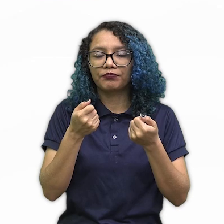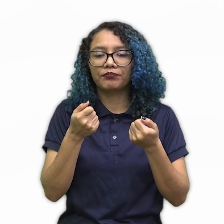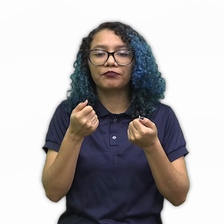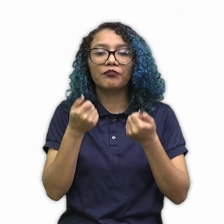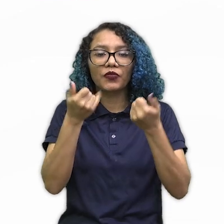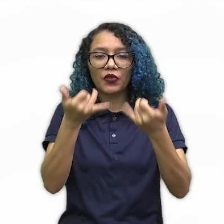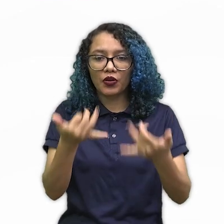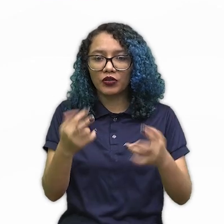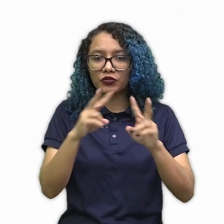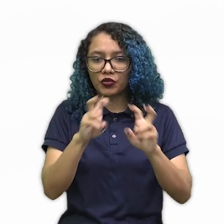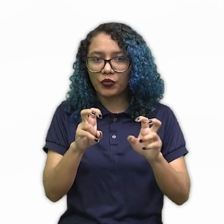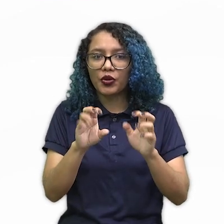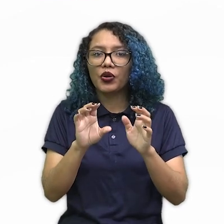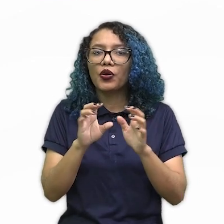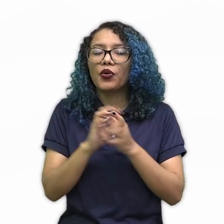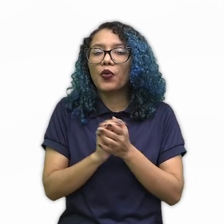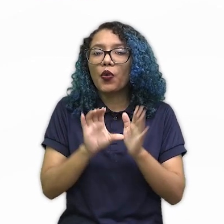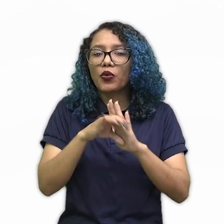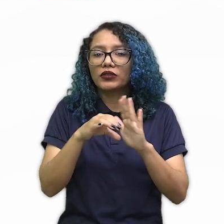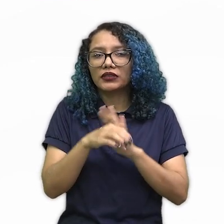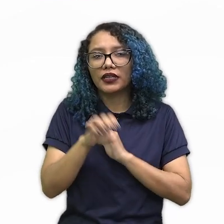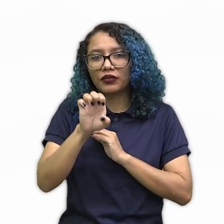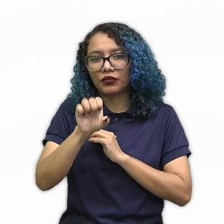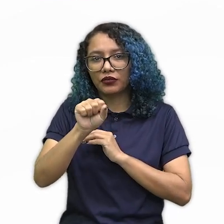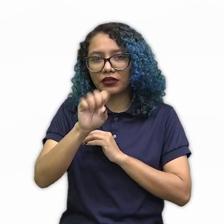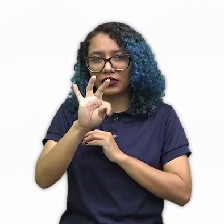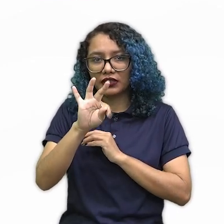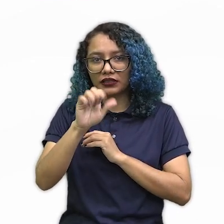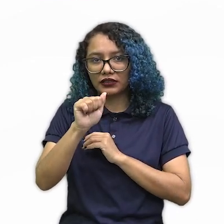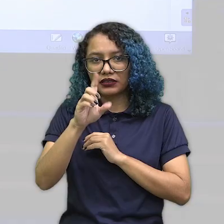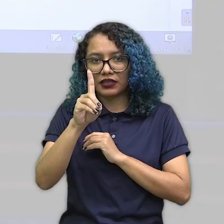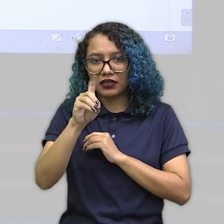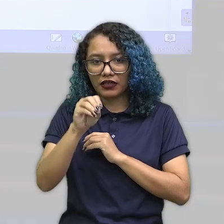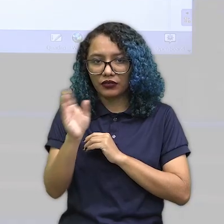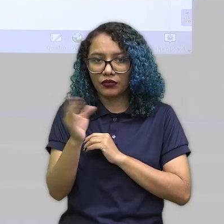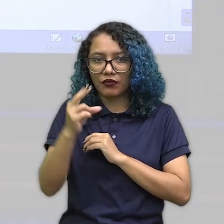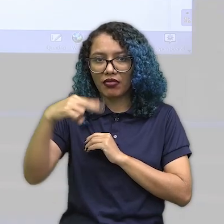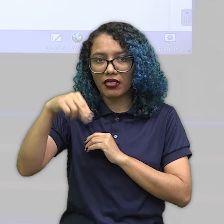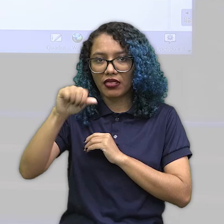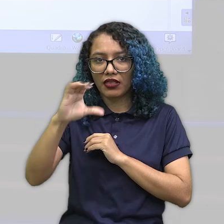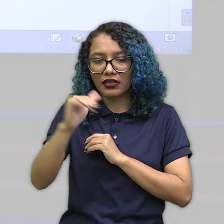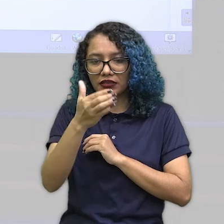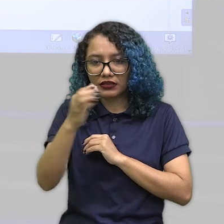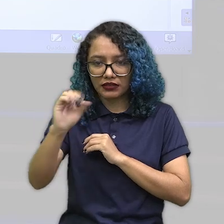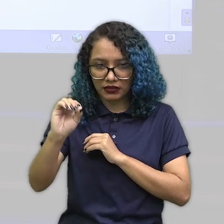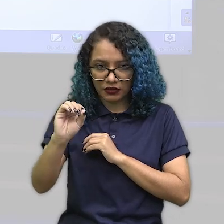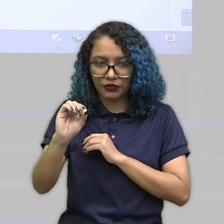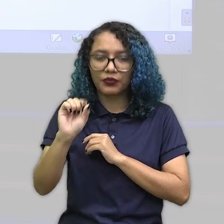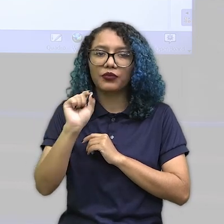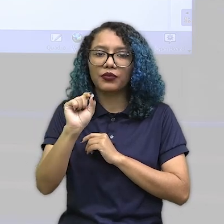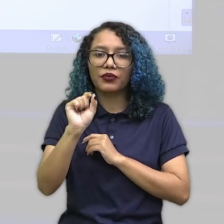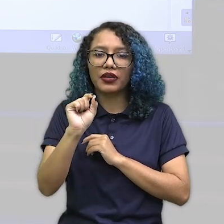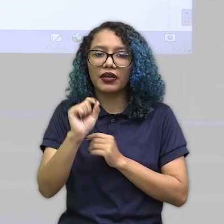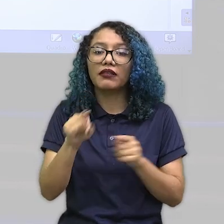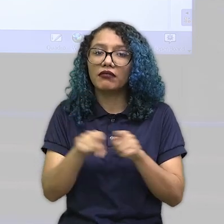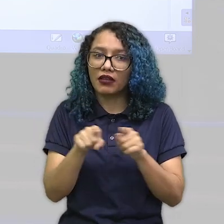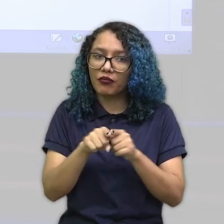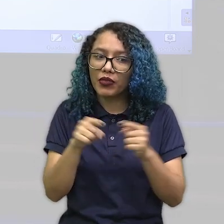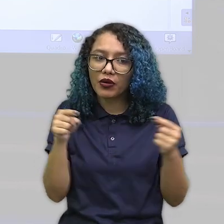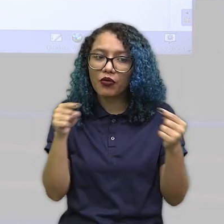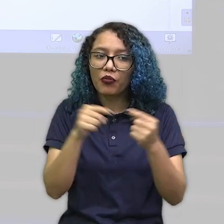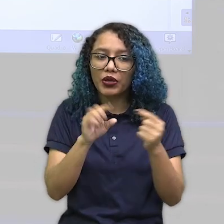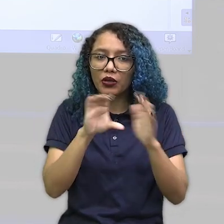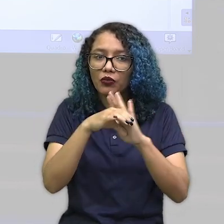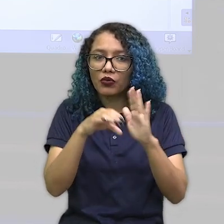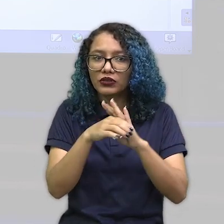de Estado-nação, que marca ali uma das principais formas de materialização do que seria ali o território,